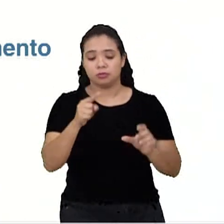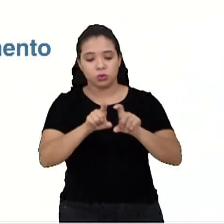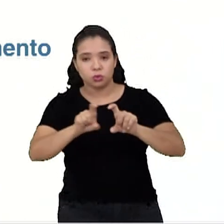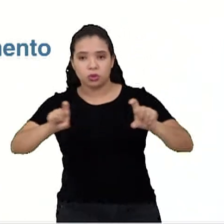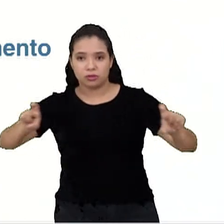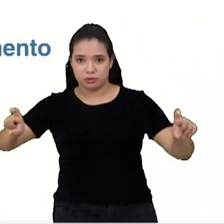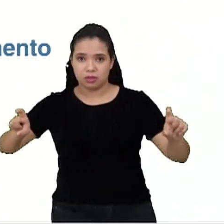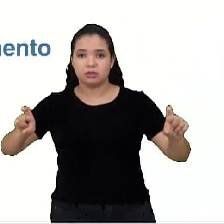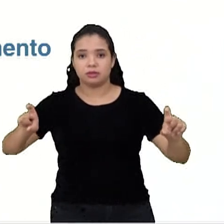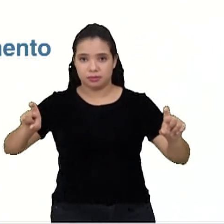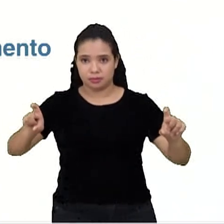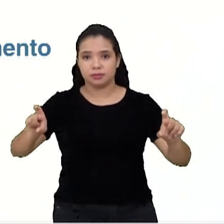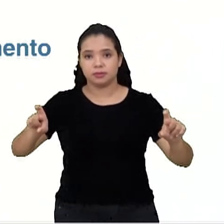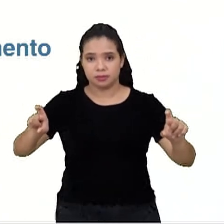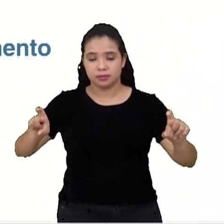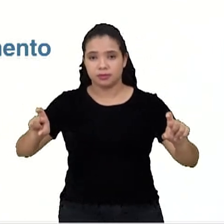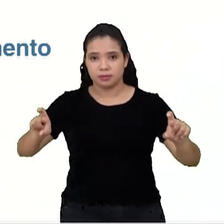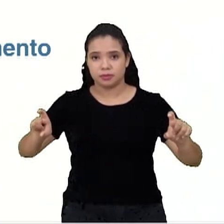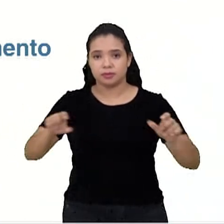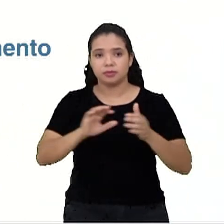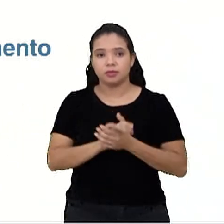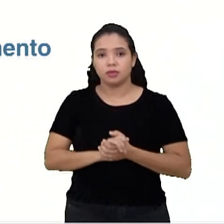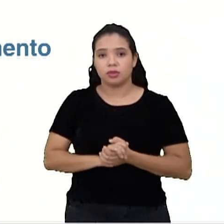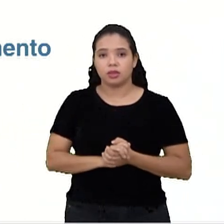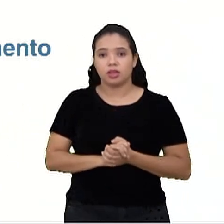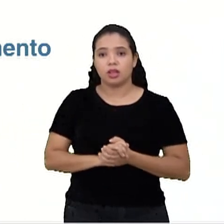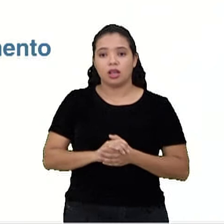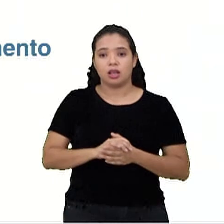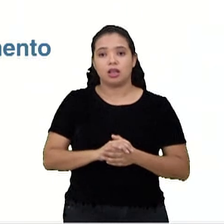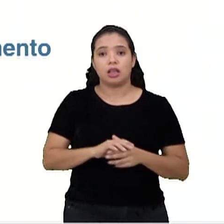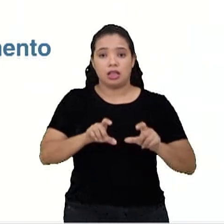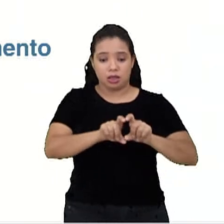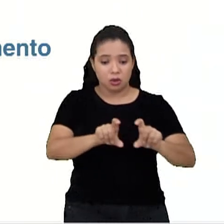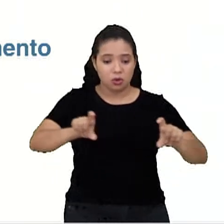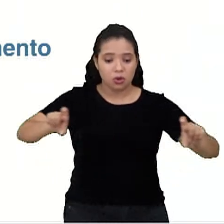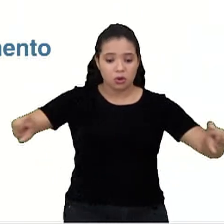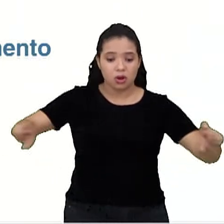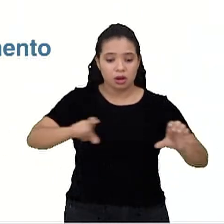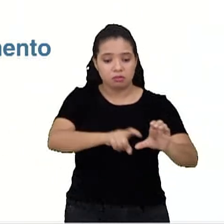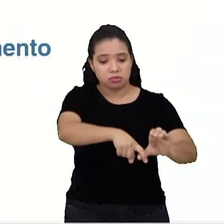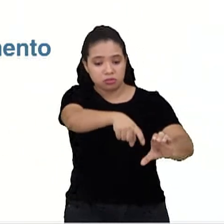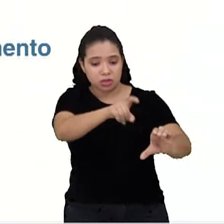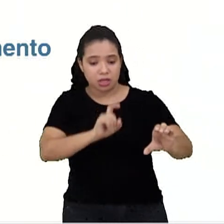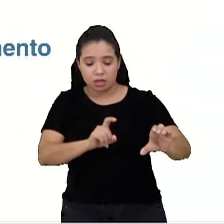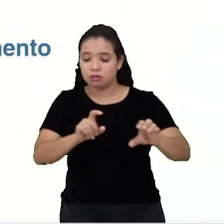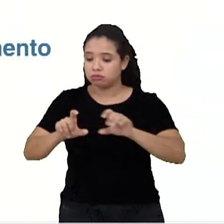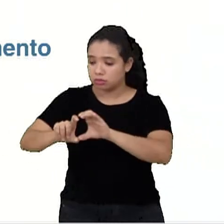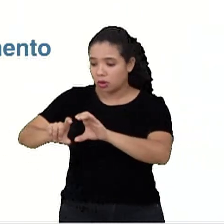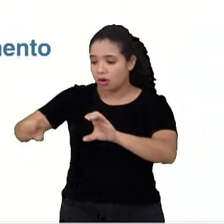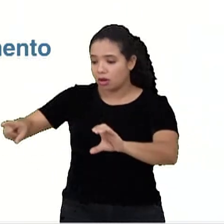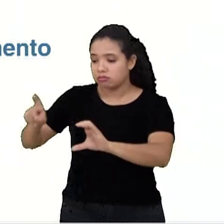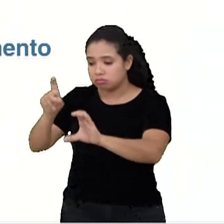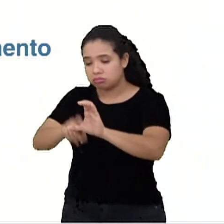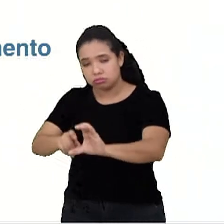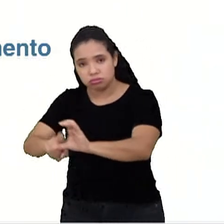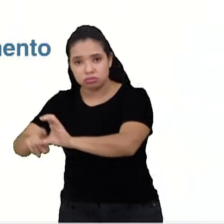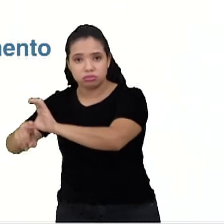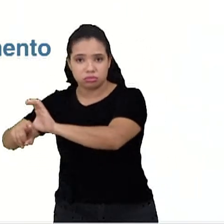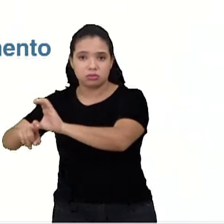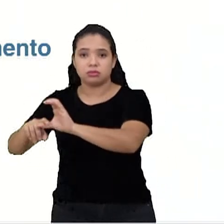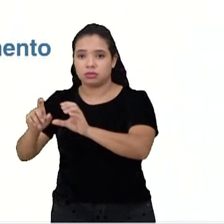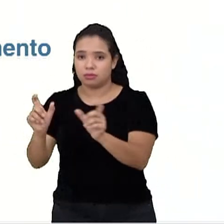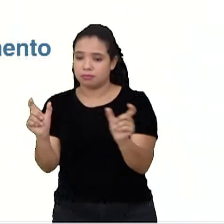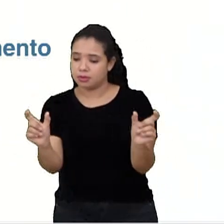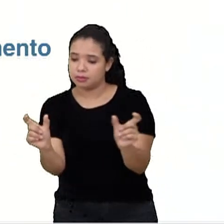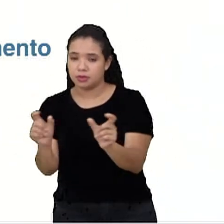seja, há oração que possui independência de sentido e outras que já são dependentes.